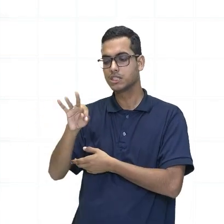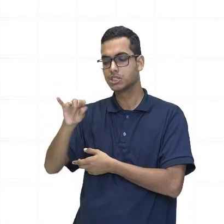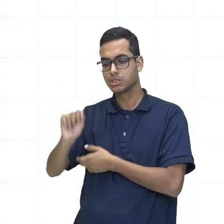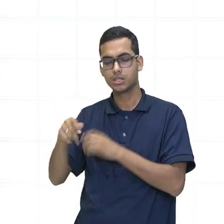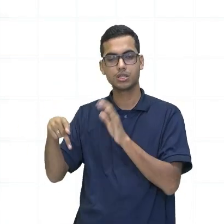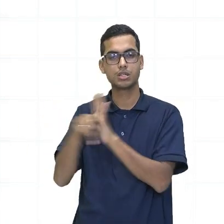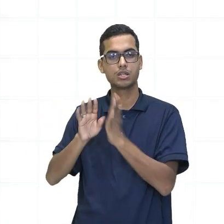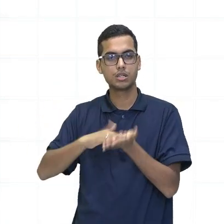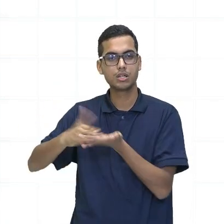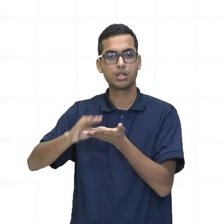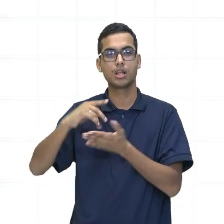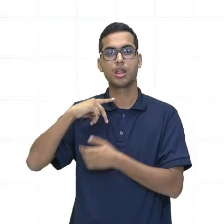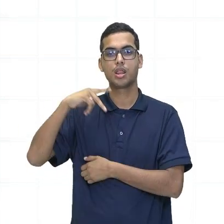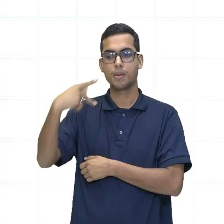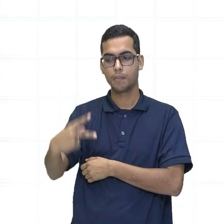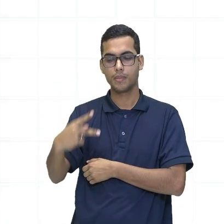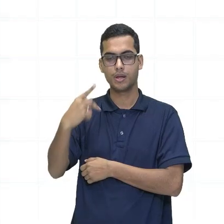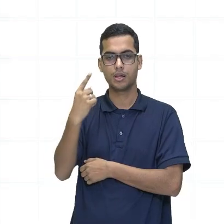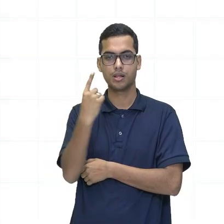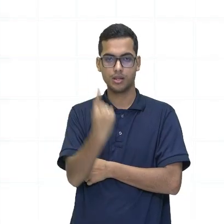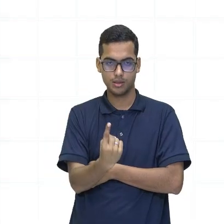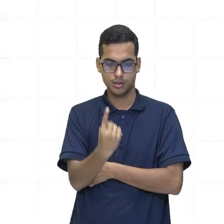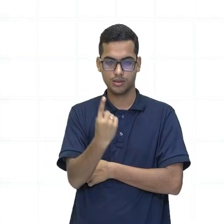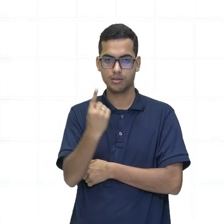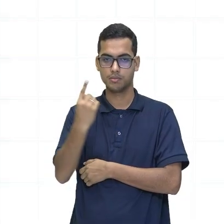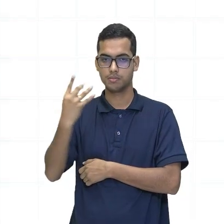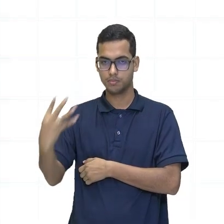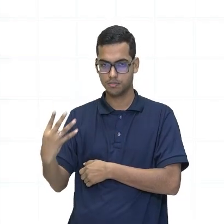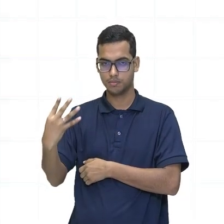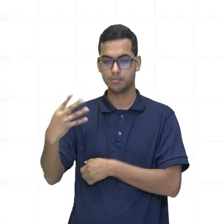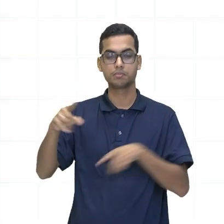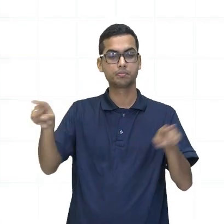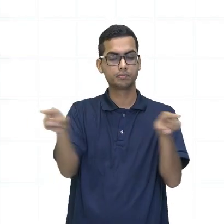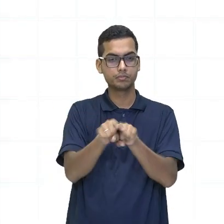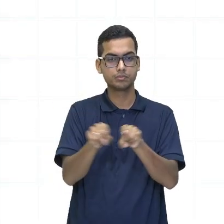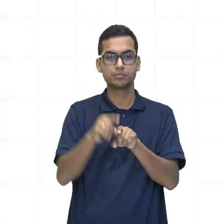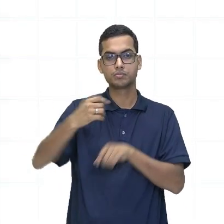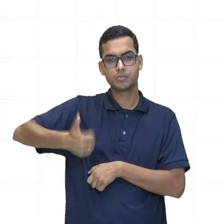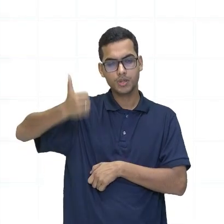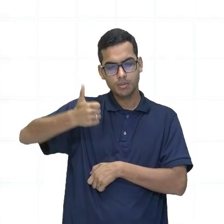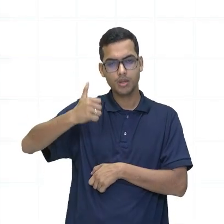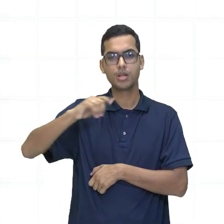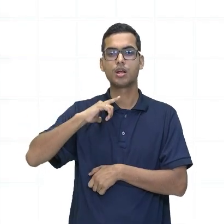das escolas de samba da cidade de Manaus aconteceu em